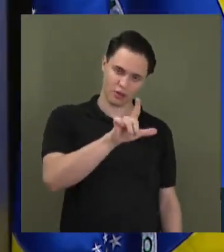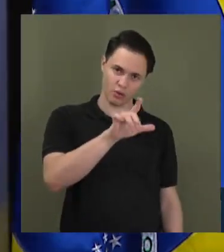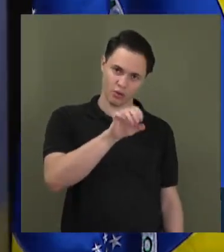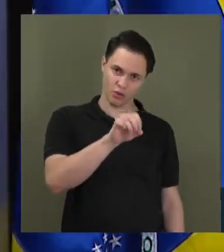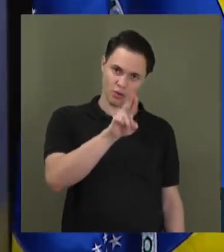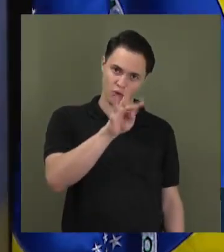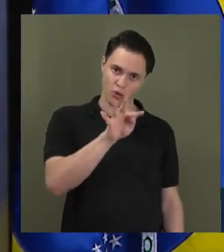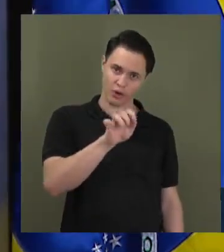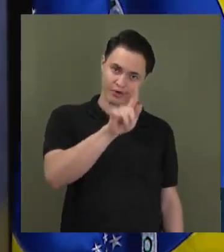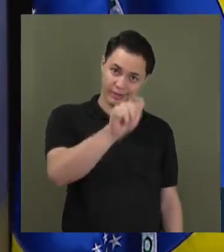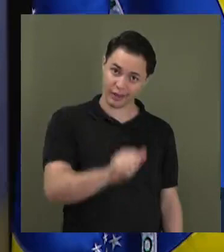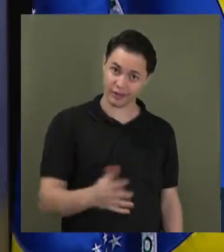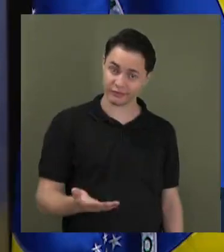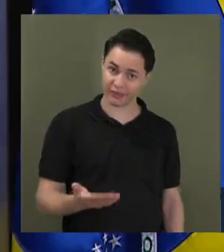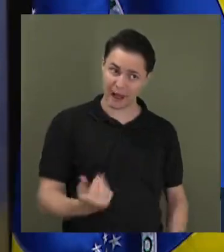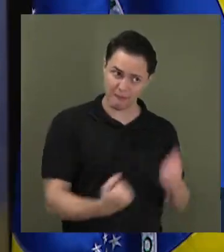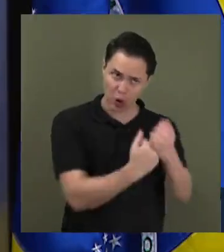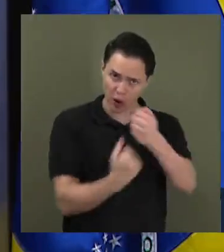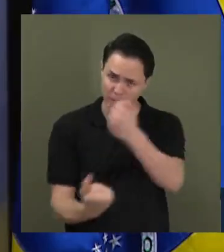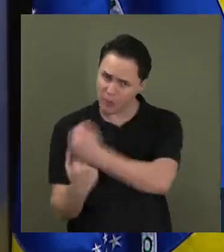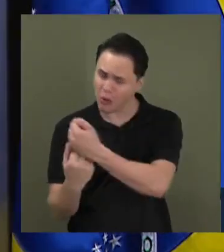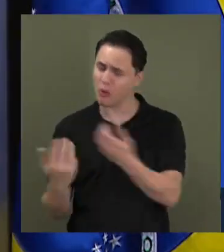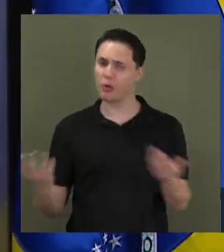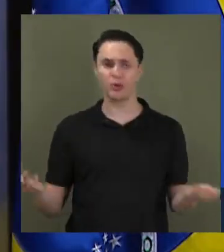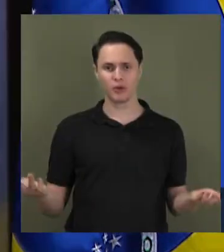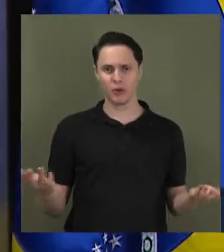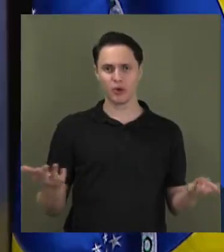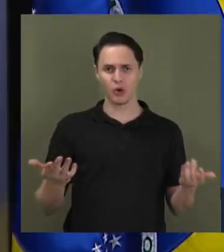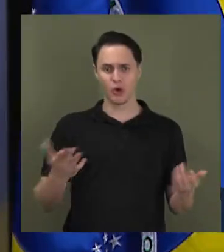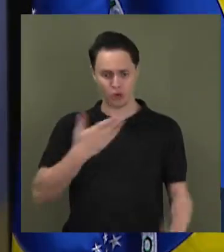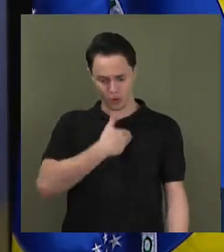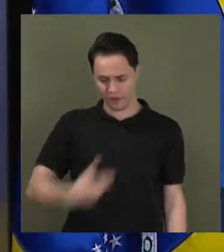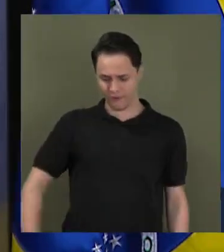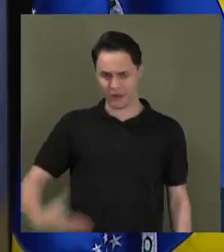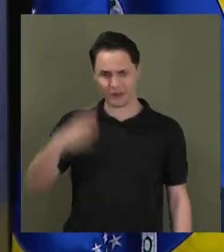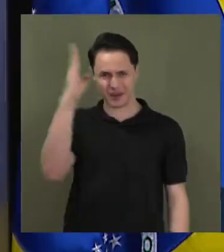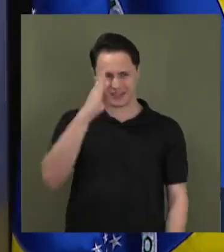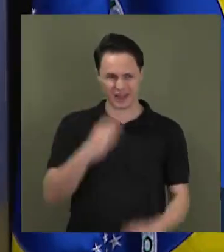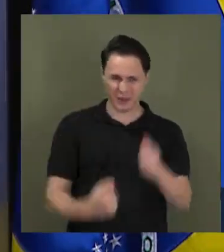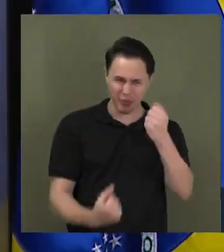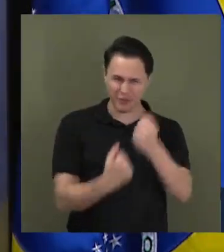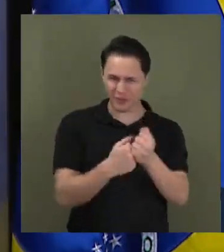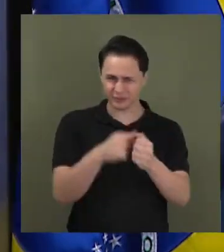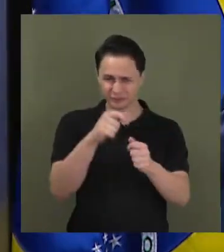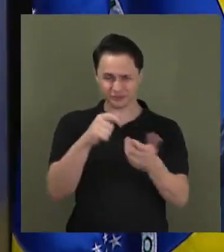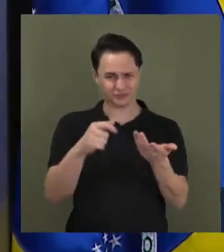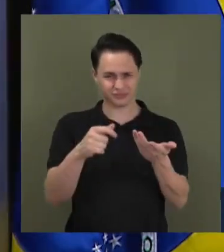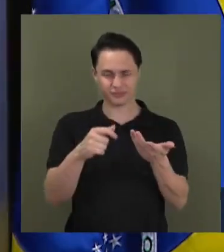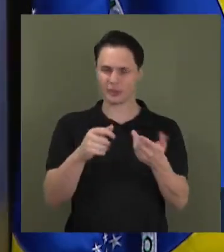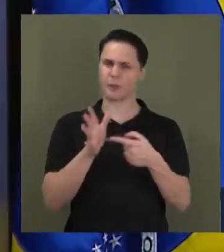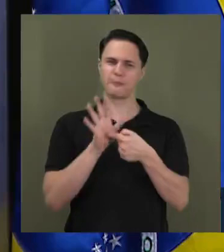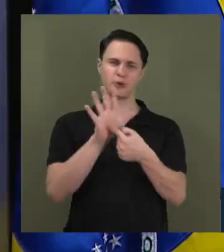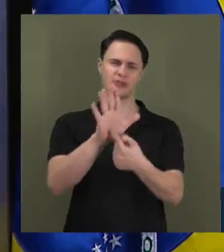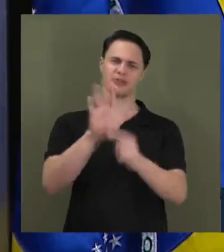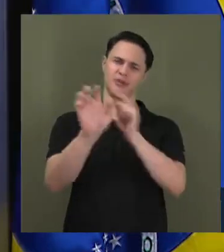O governo brasileiro, ele não tem deixado nenhuma dúvida de que lado ele está.